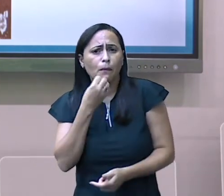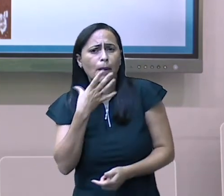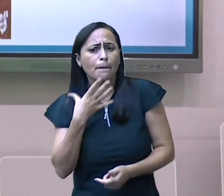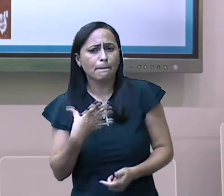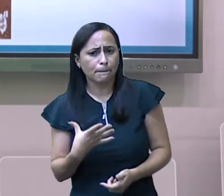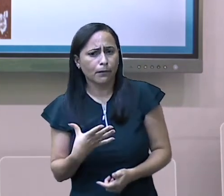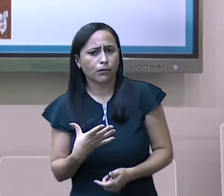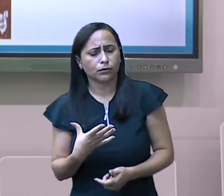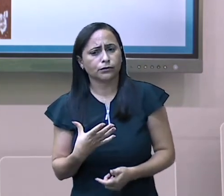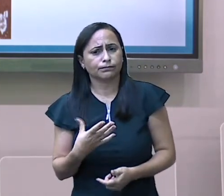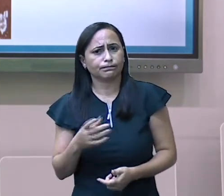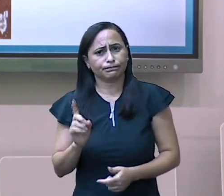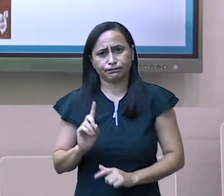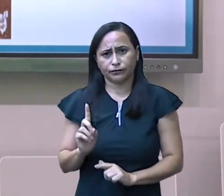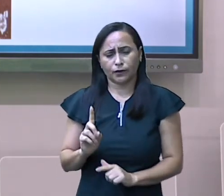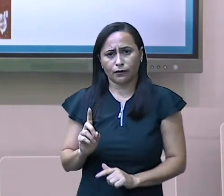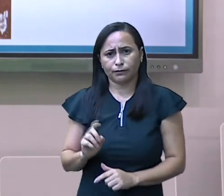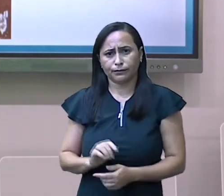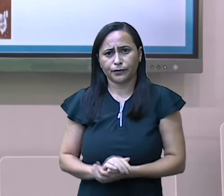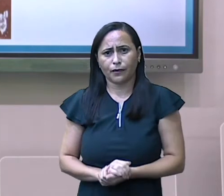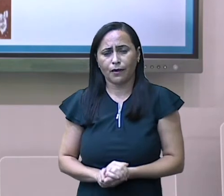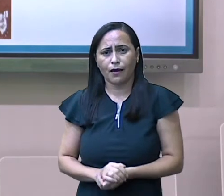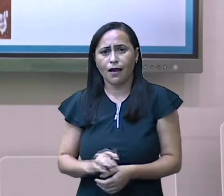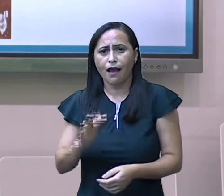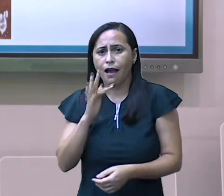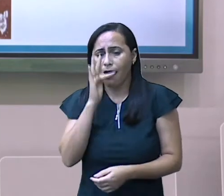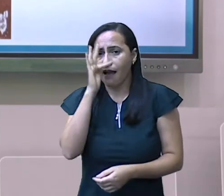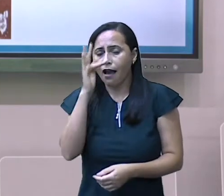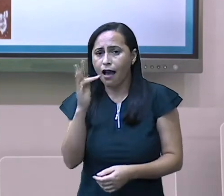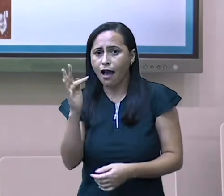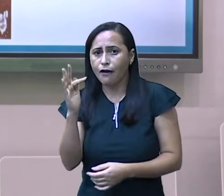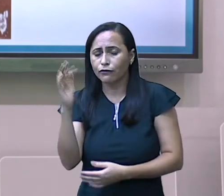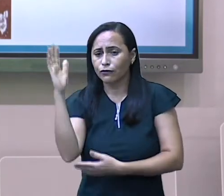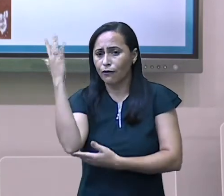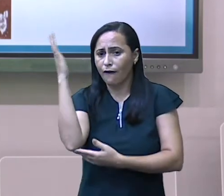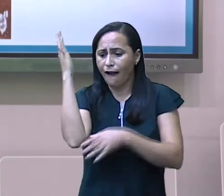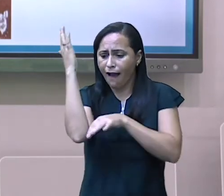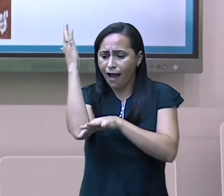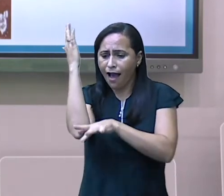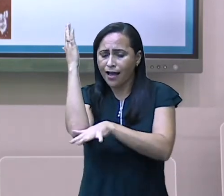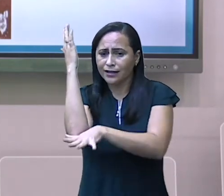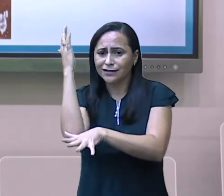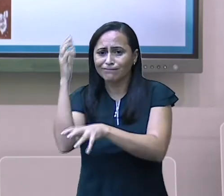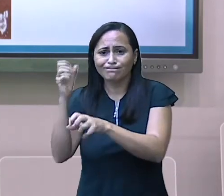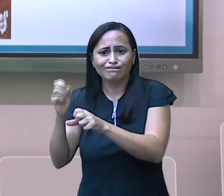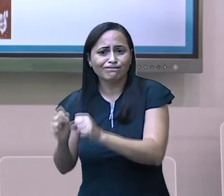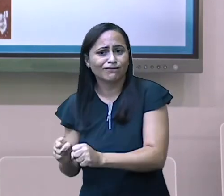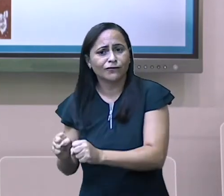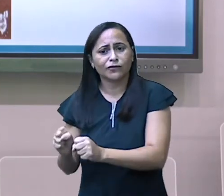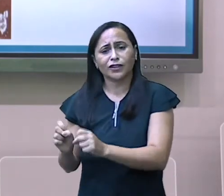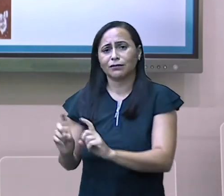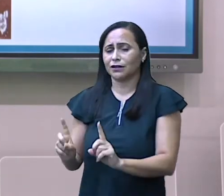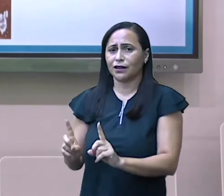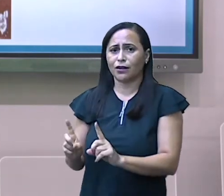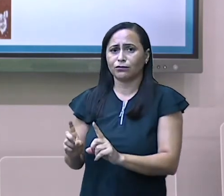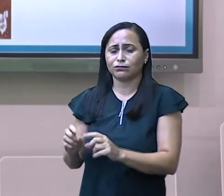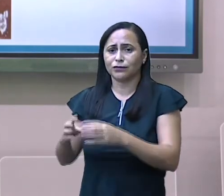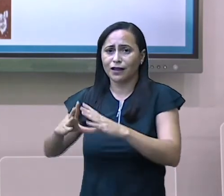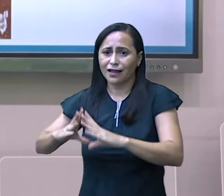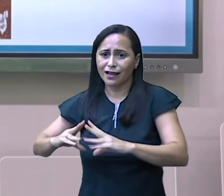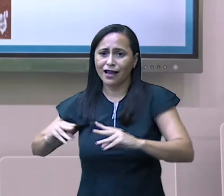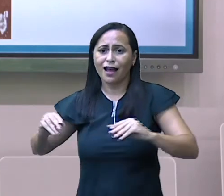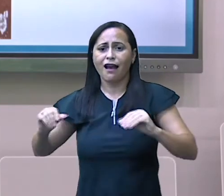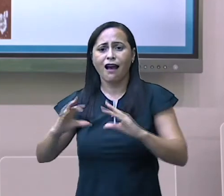planta, ela não consegue firmar a sua raiz. Não é? Ele é arenoso, ele se desfaz com muita